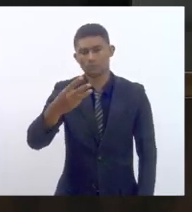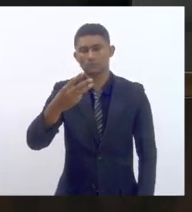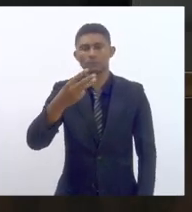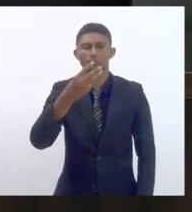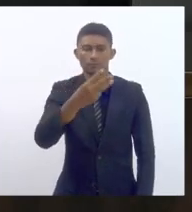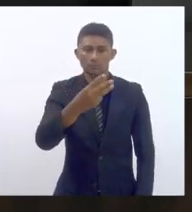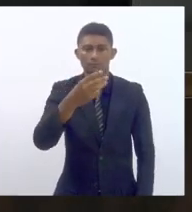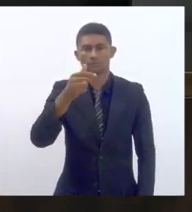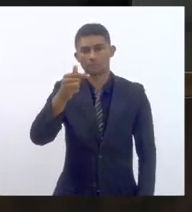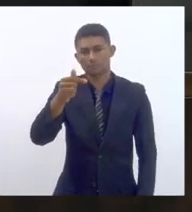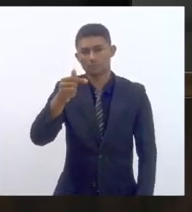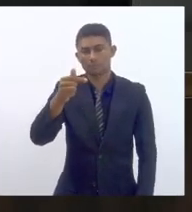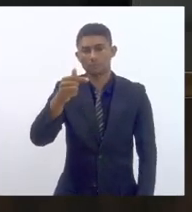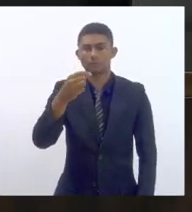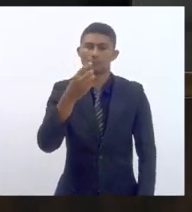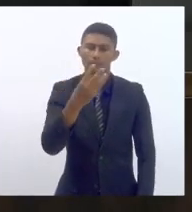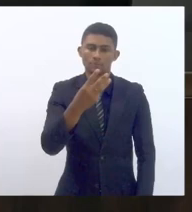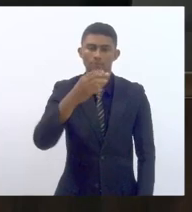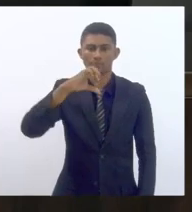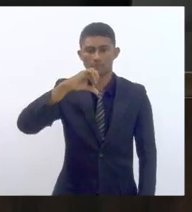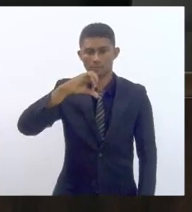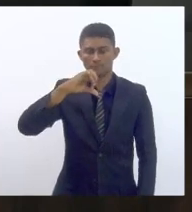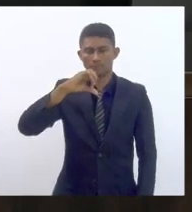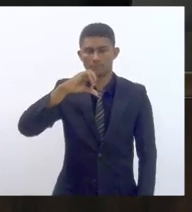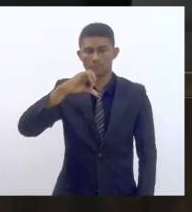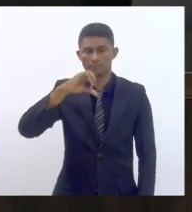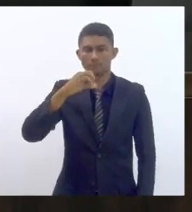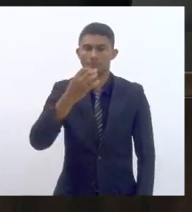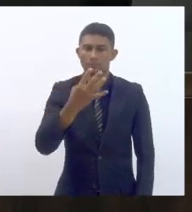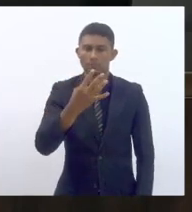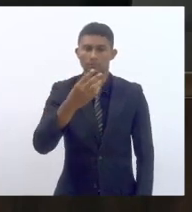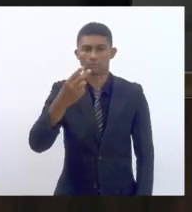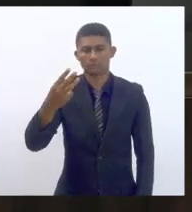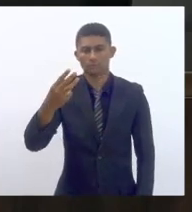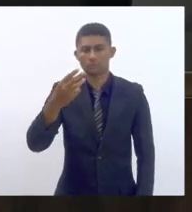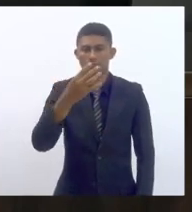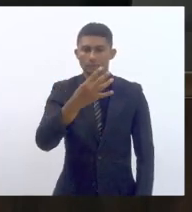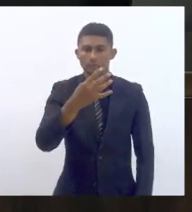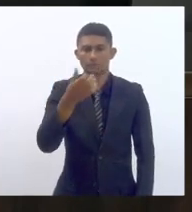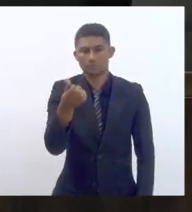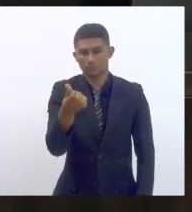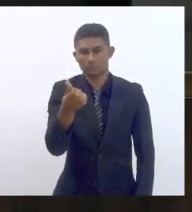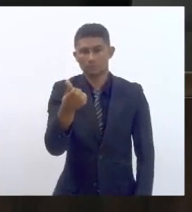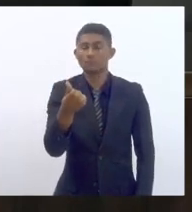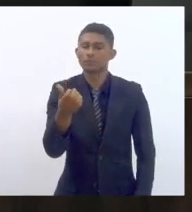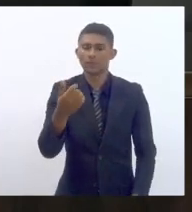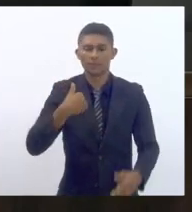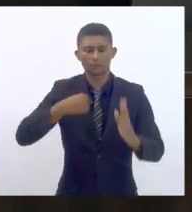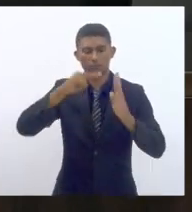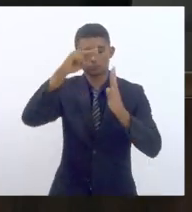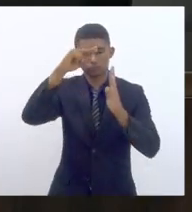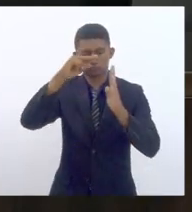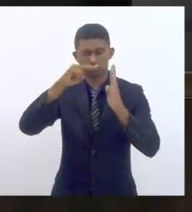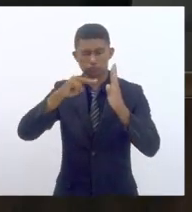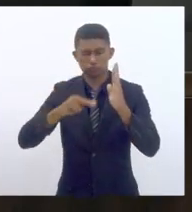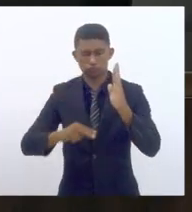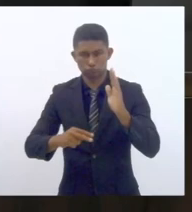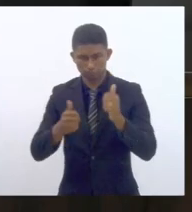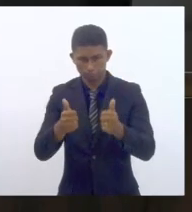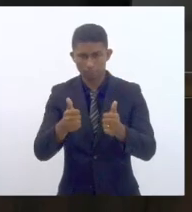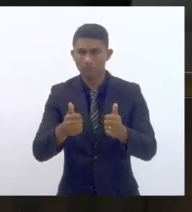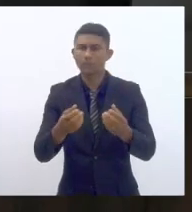33º, 37º, 39º, 43º, 46º. Eu vou cantar, Luiz,